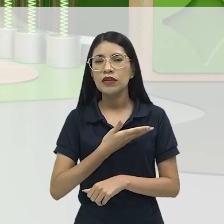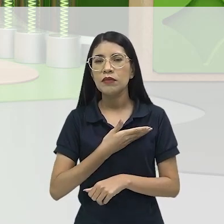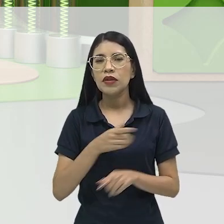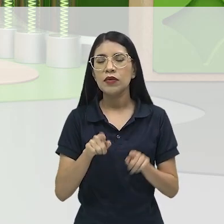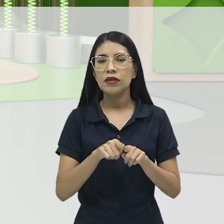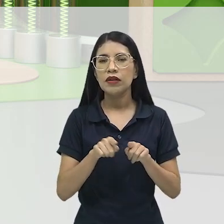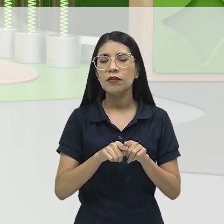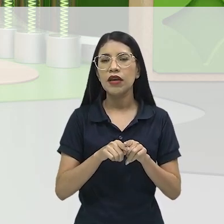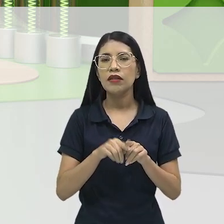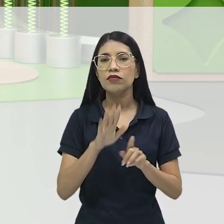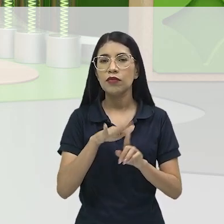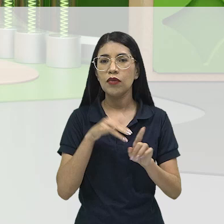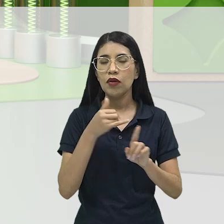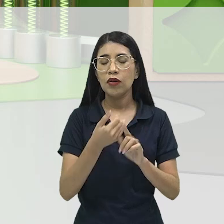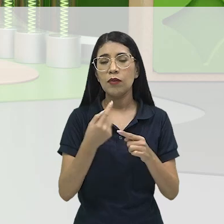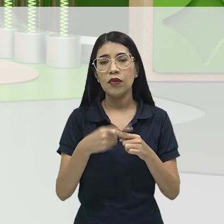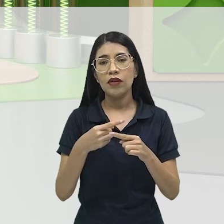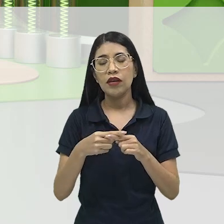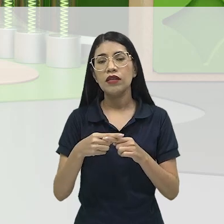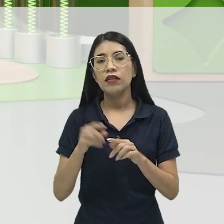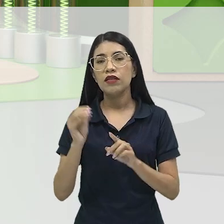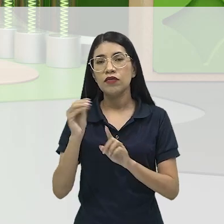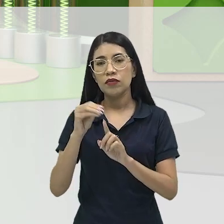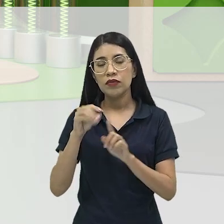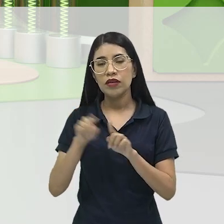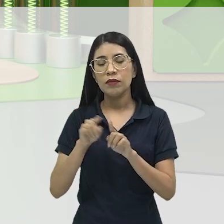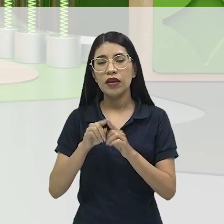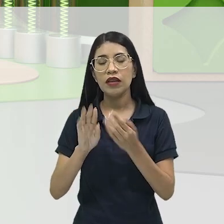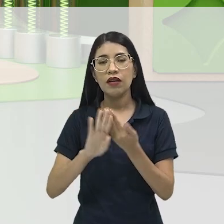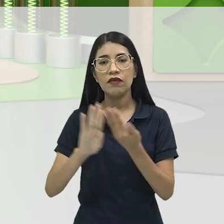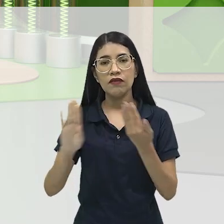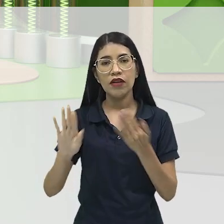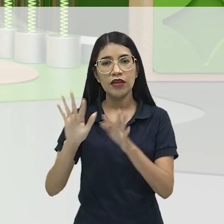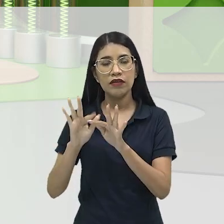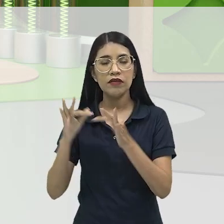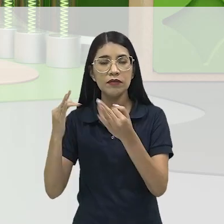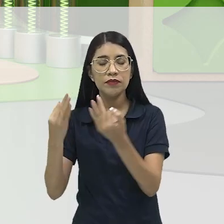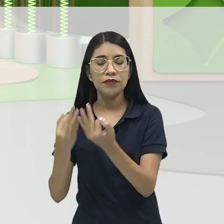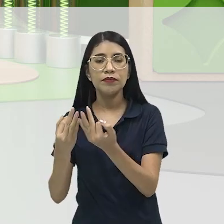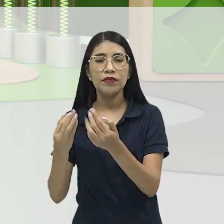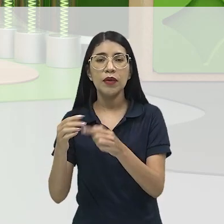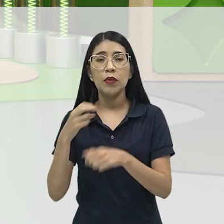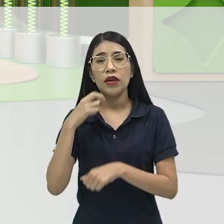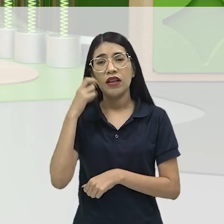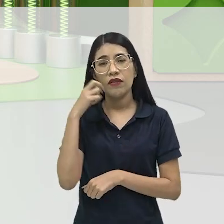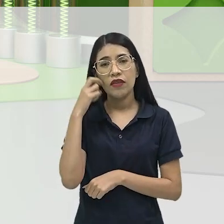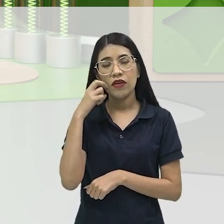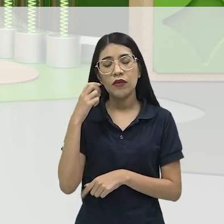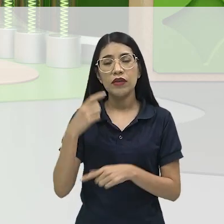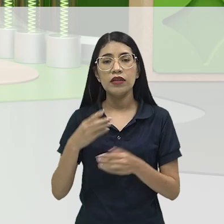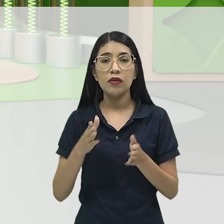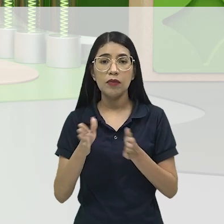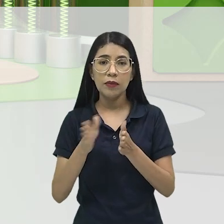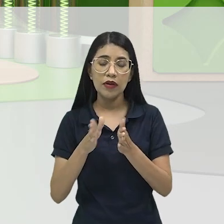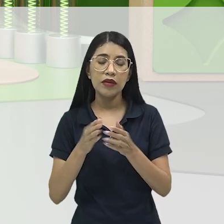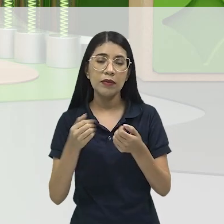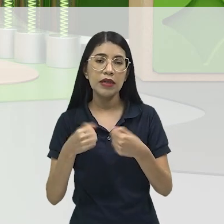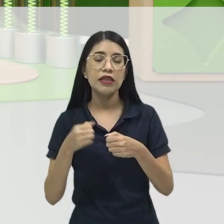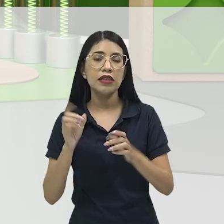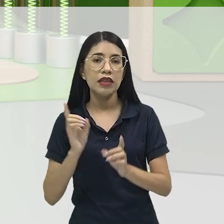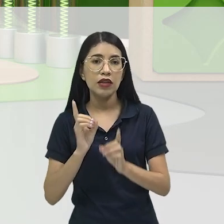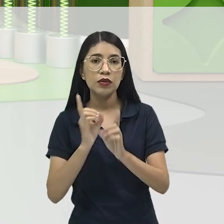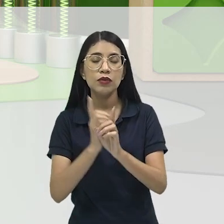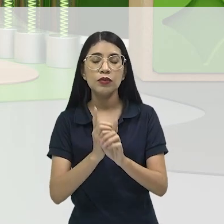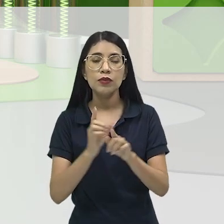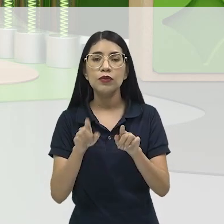vulnerável porque muitas vezes ela se afasta dos pais porque fica com vergonha, né? E é um momento que eles devem se aproximar,